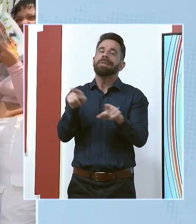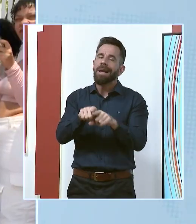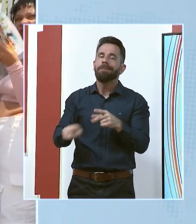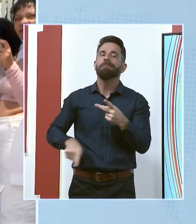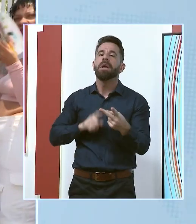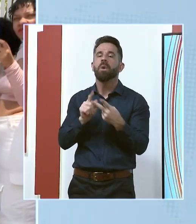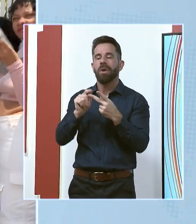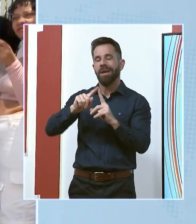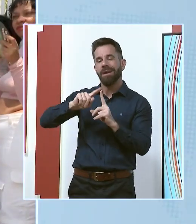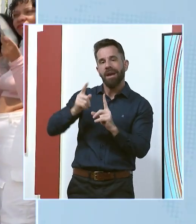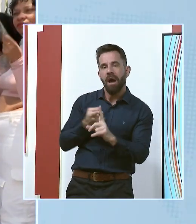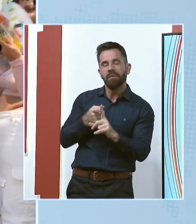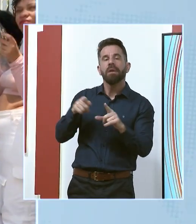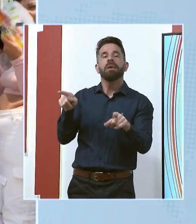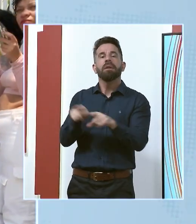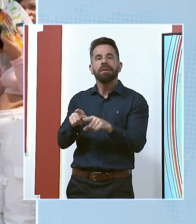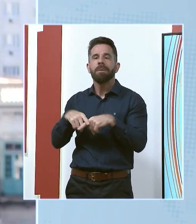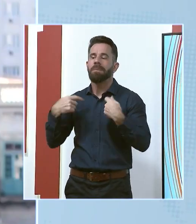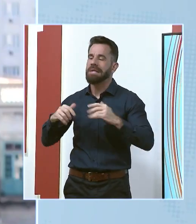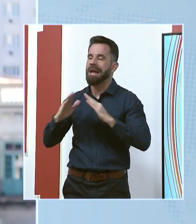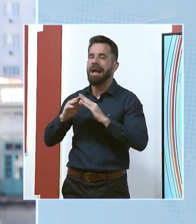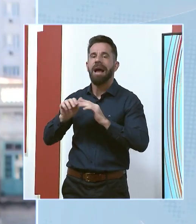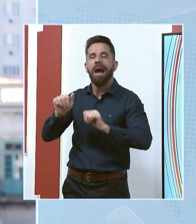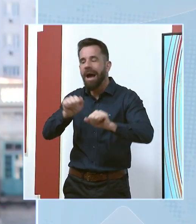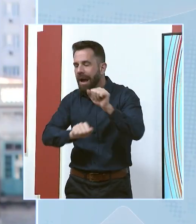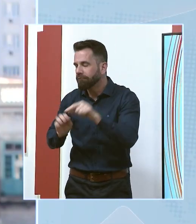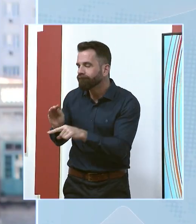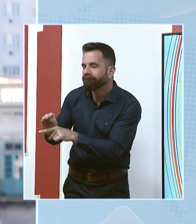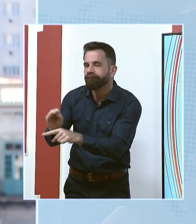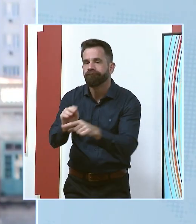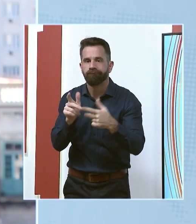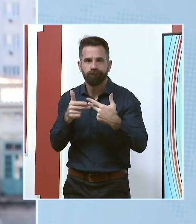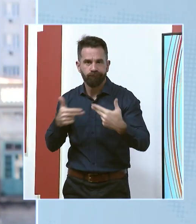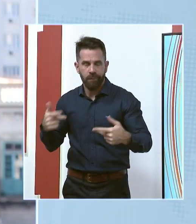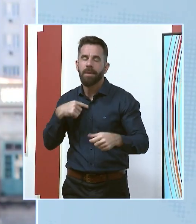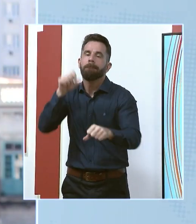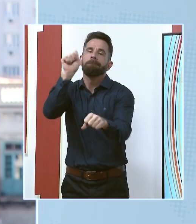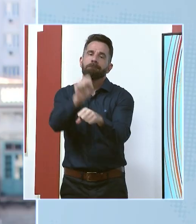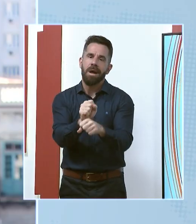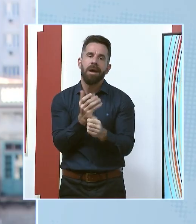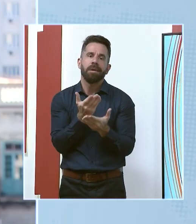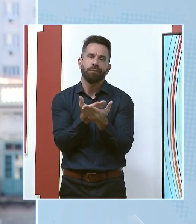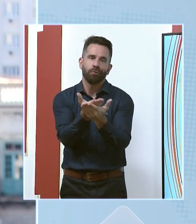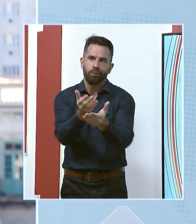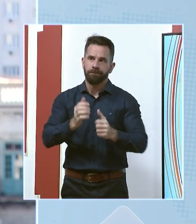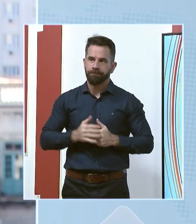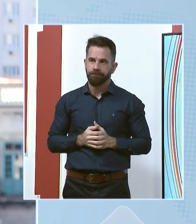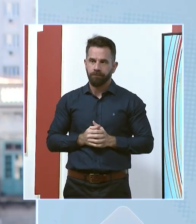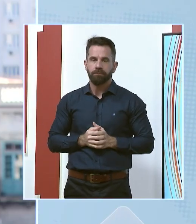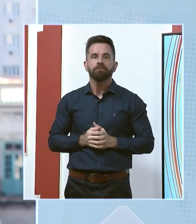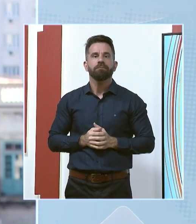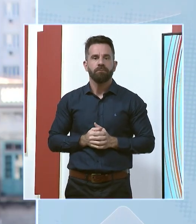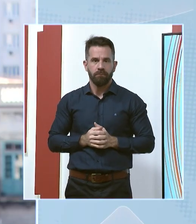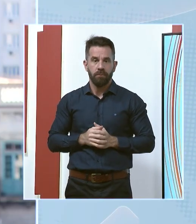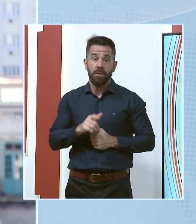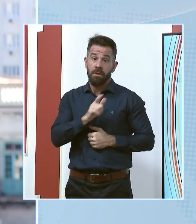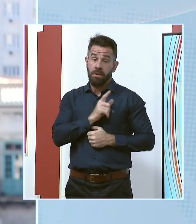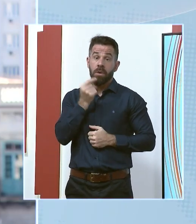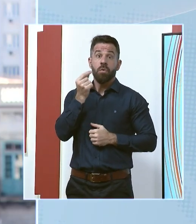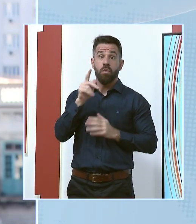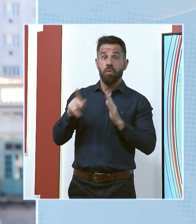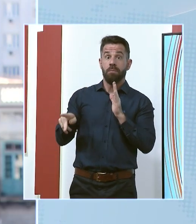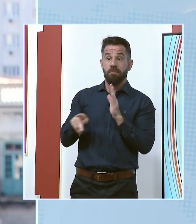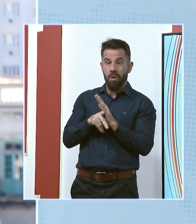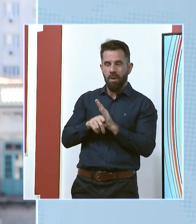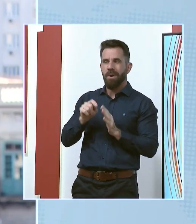quando precisam tomar conta da casa. Uma das apostas do governo federal para reduzir a evasão é o programa Pé de Meia, criado há